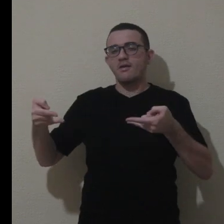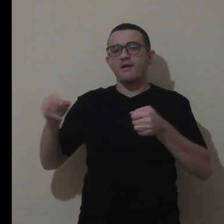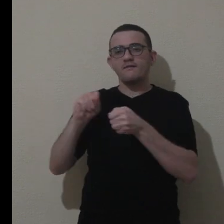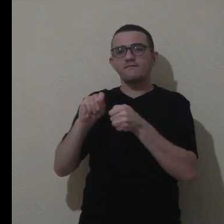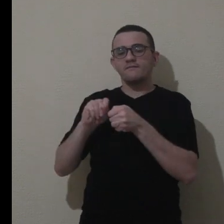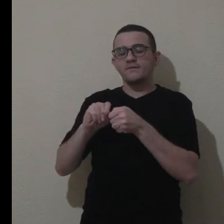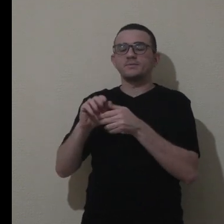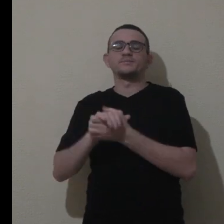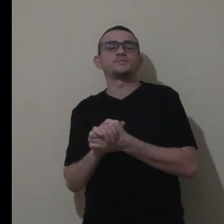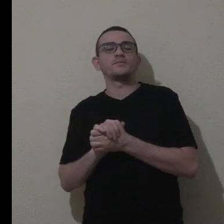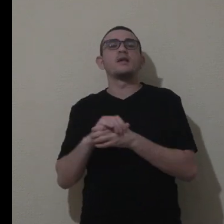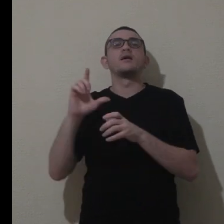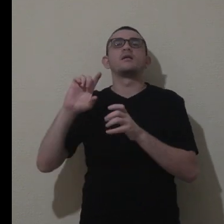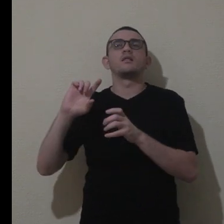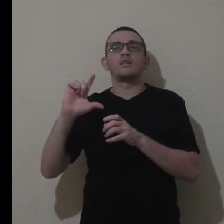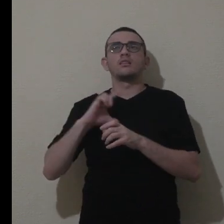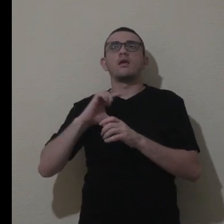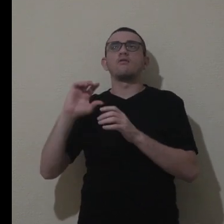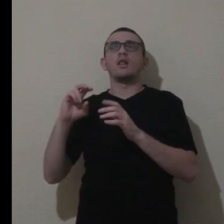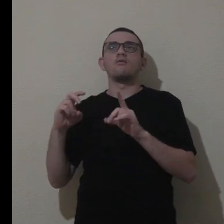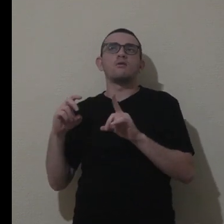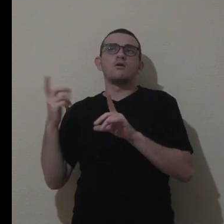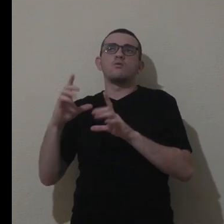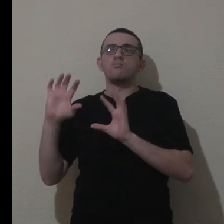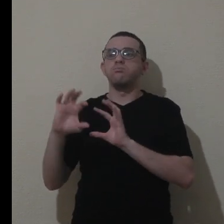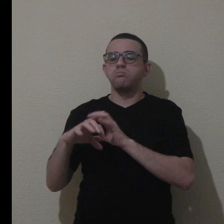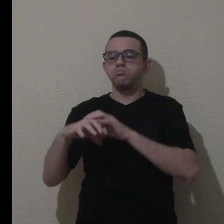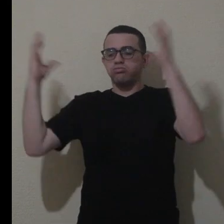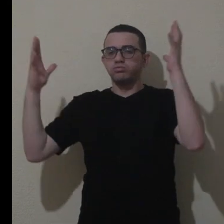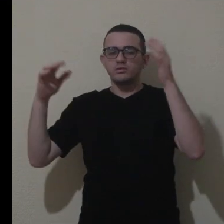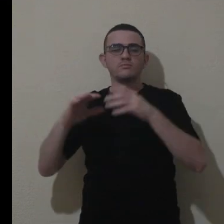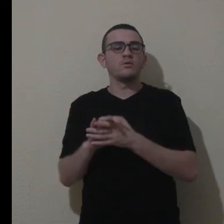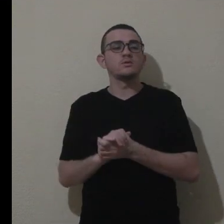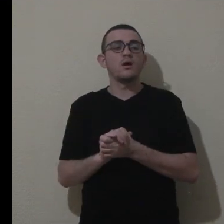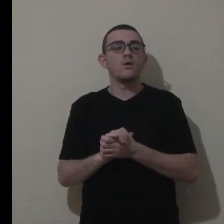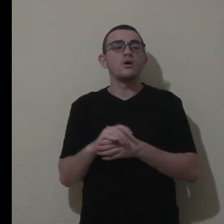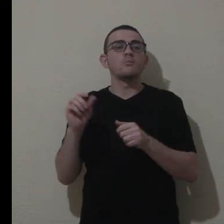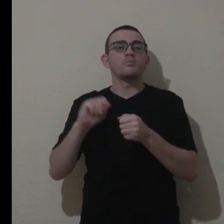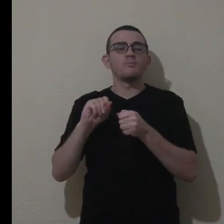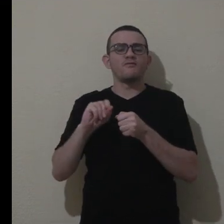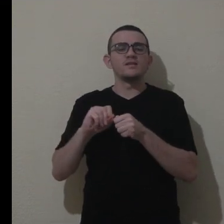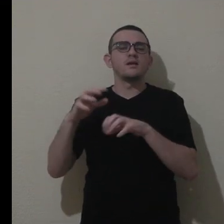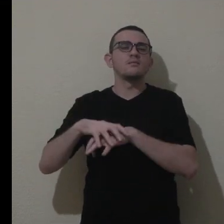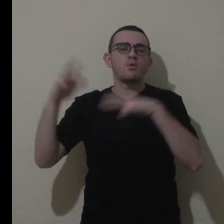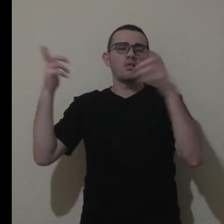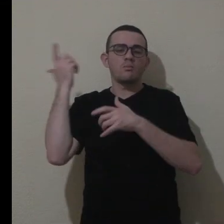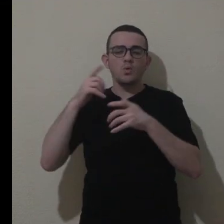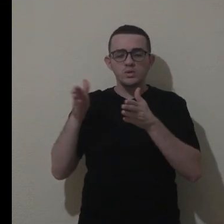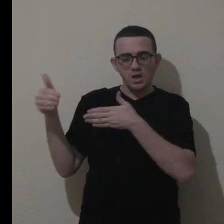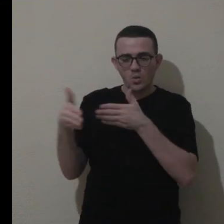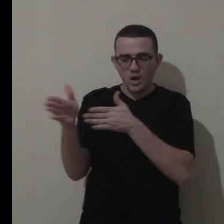E se envolveu num acidente de trabalho, né, eles explodiam tal, para poder abrir, né,